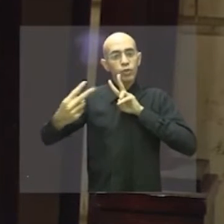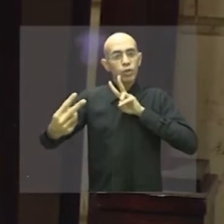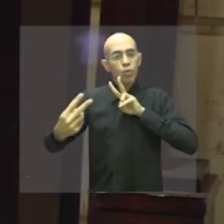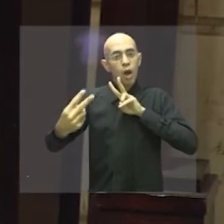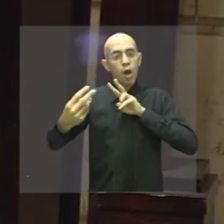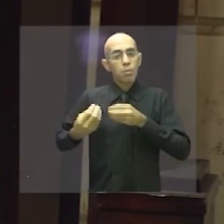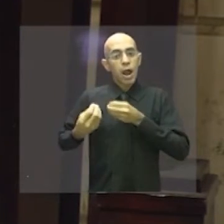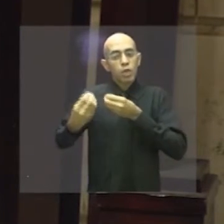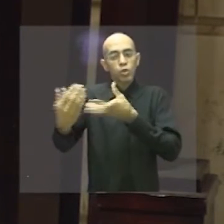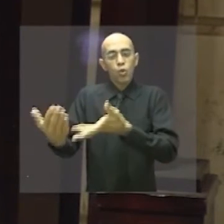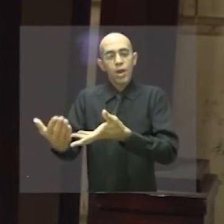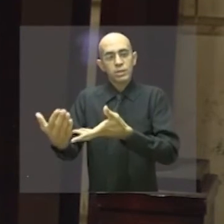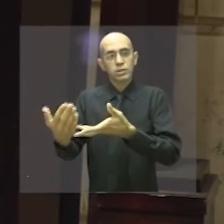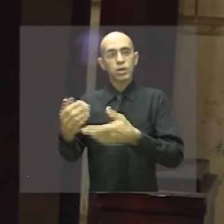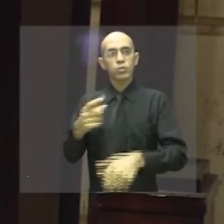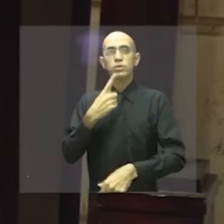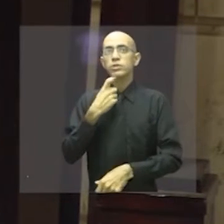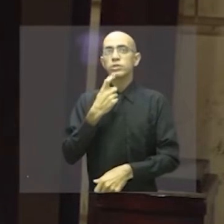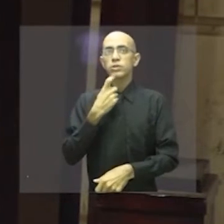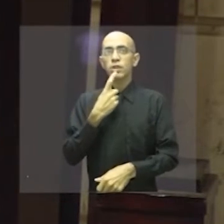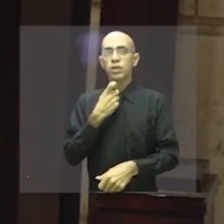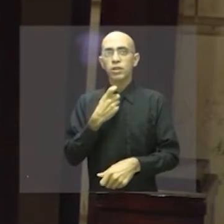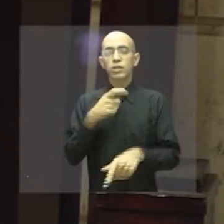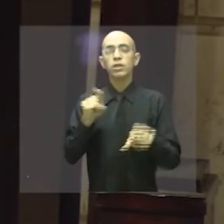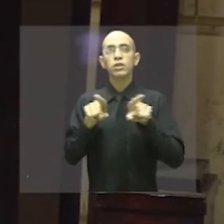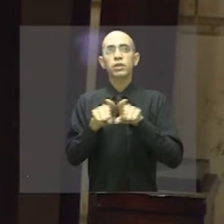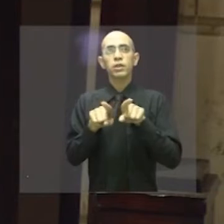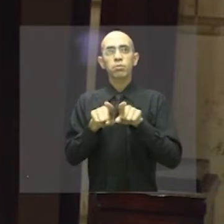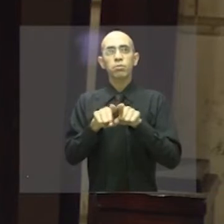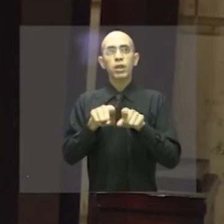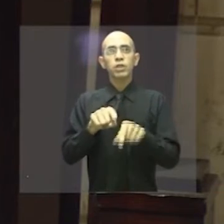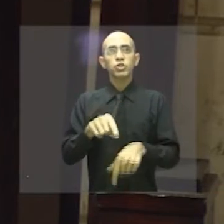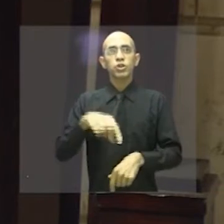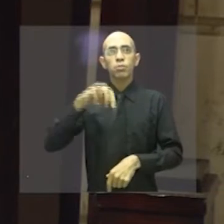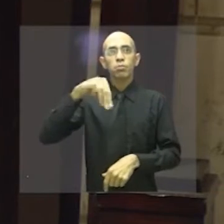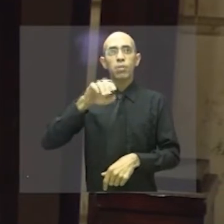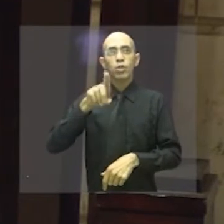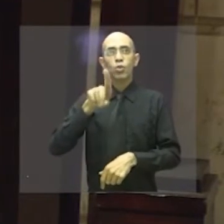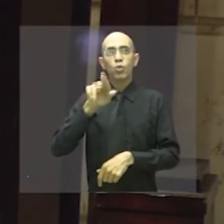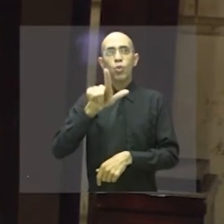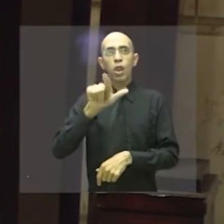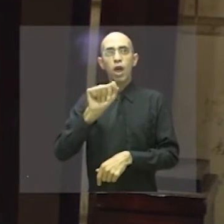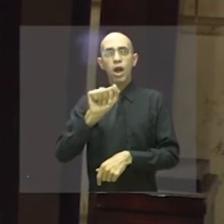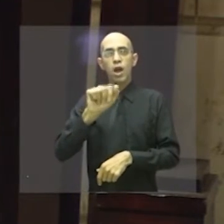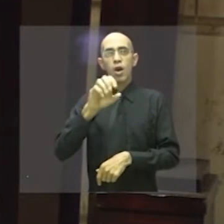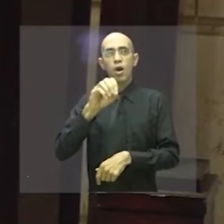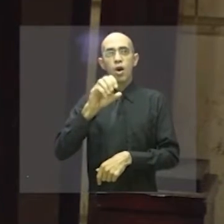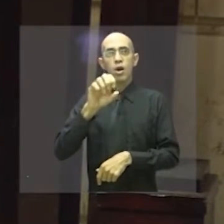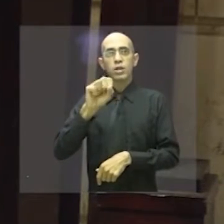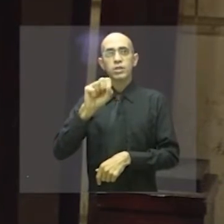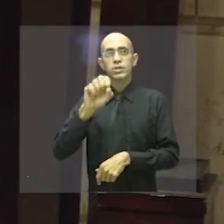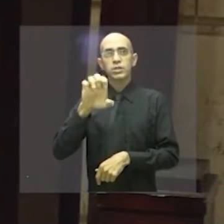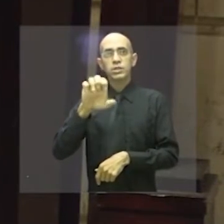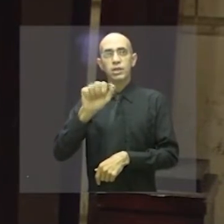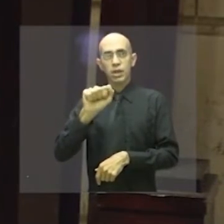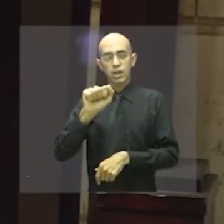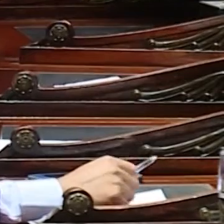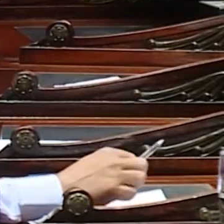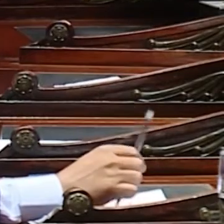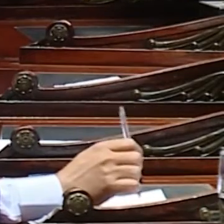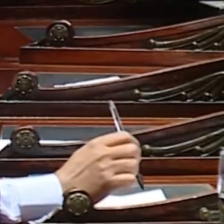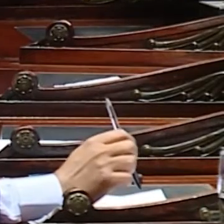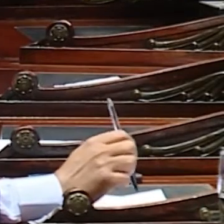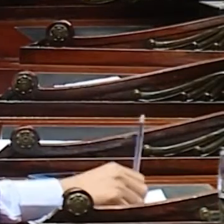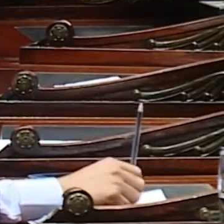doação de sangue, a doação de medula óssea e isso para a cidade do Rio de Janeiro é extremamente